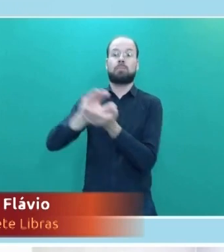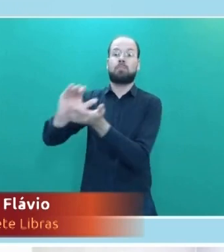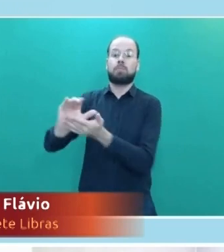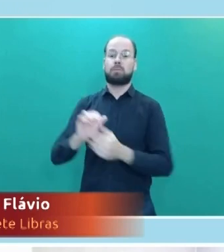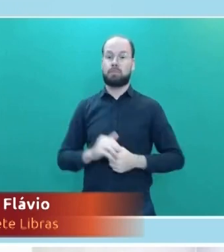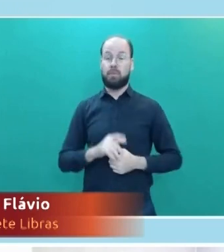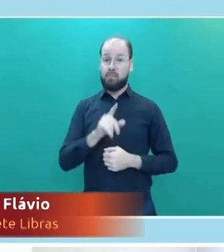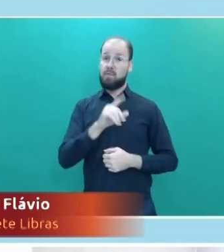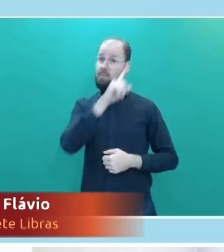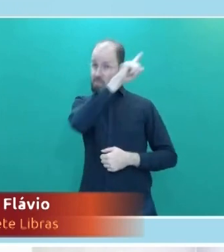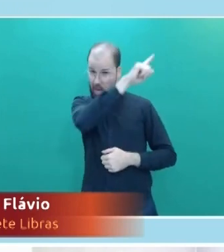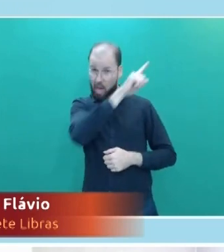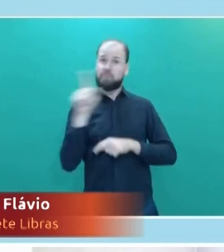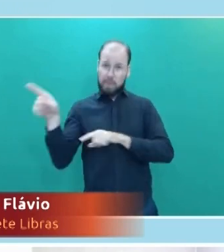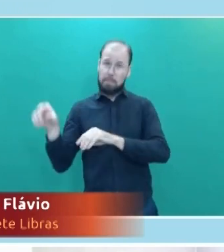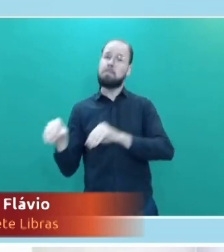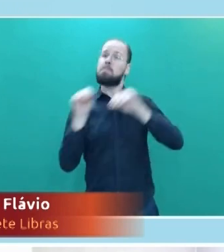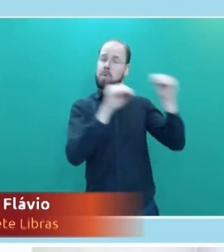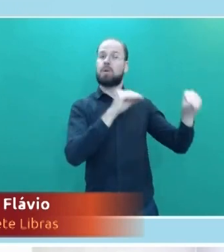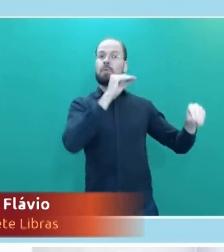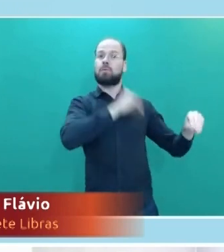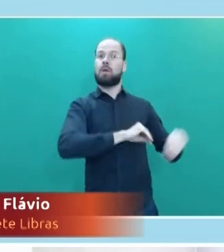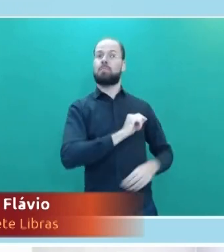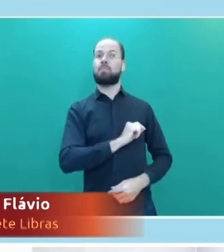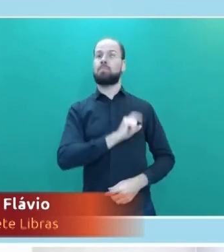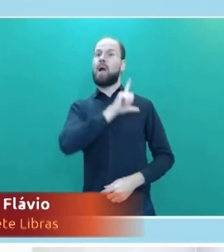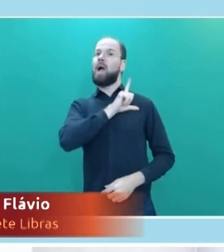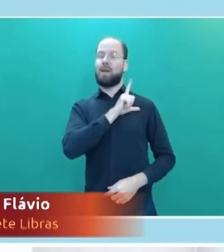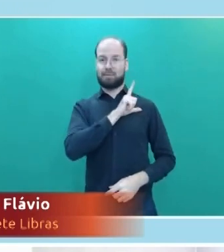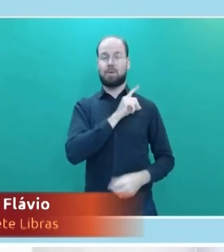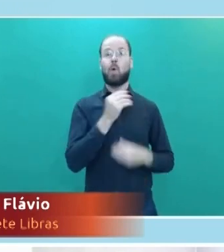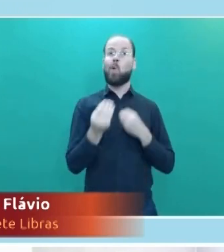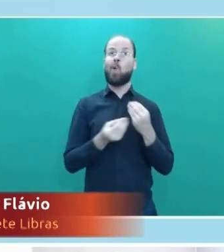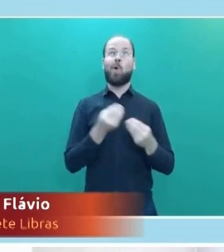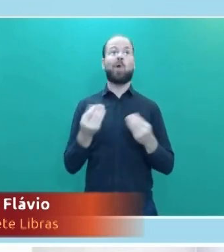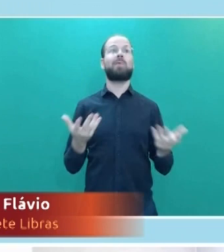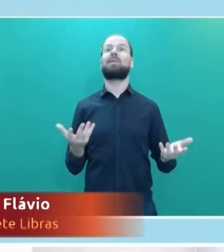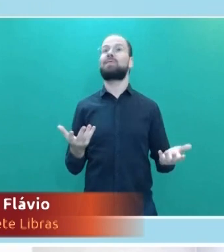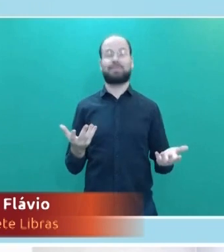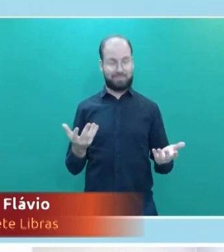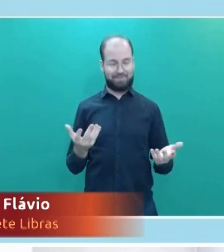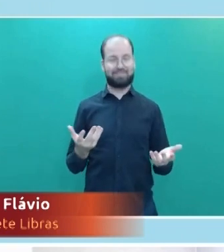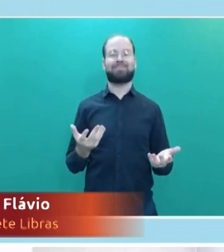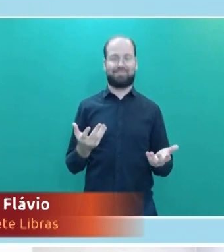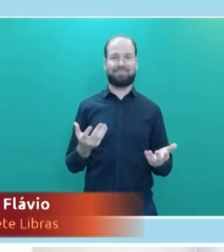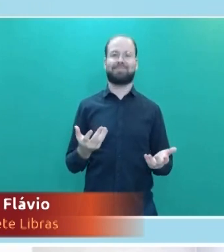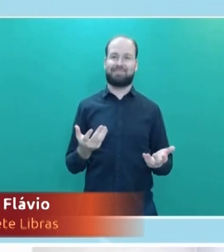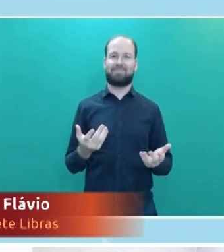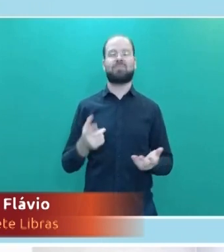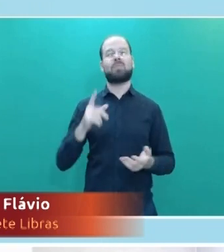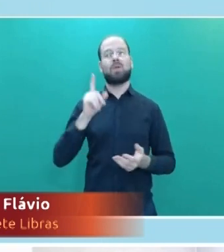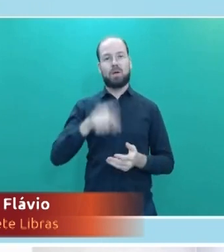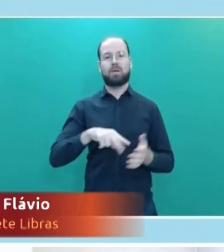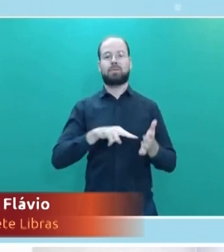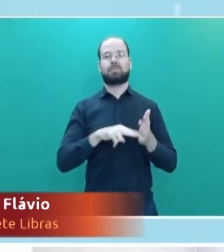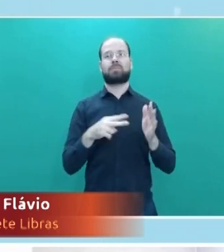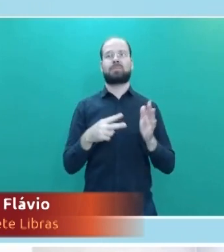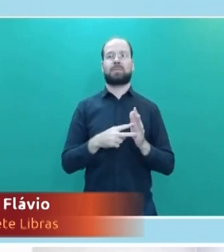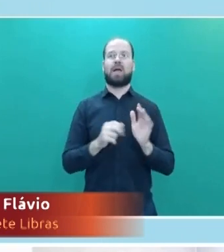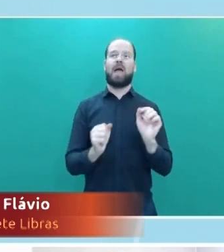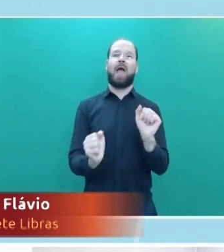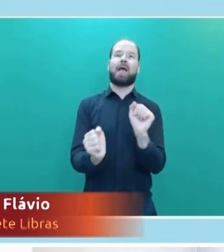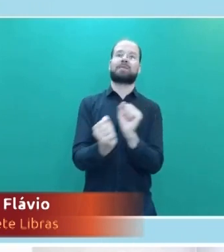mais ainda. E como que você vai resistir? Isso se chama escravo da